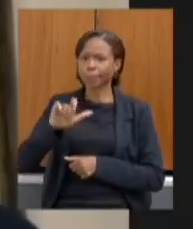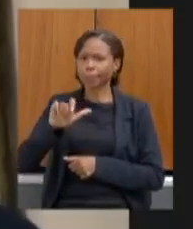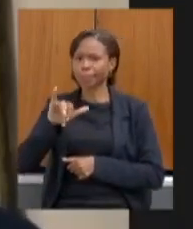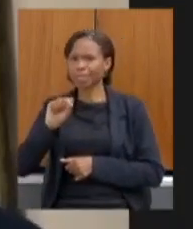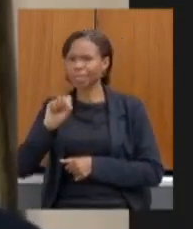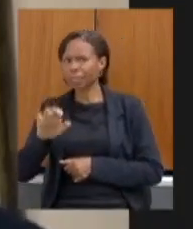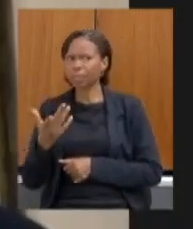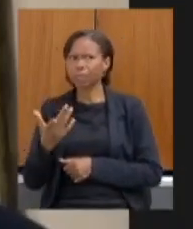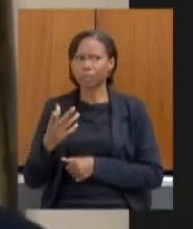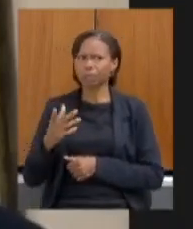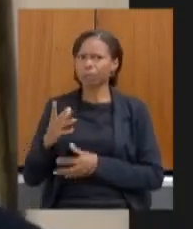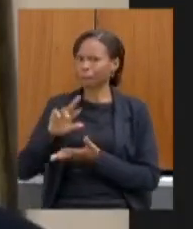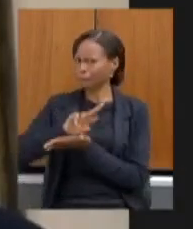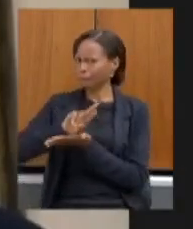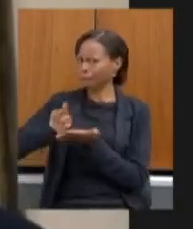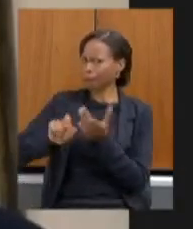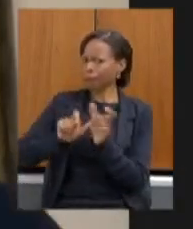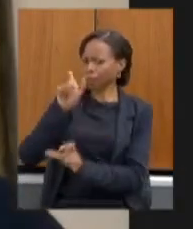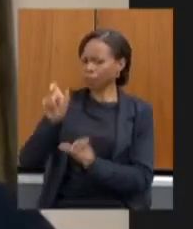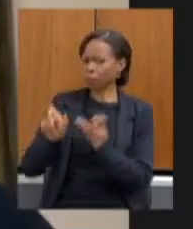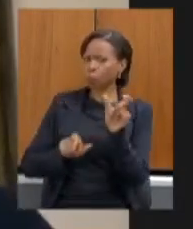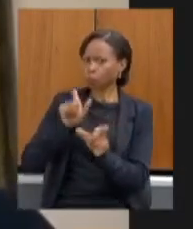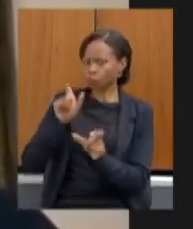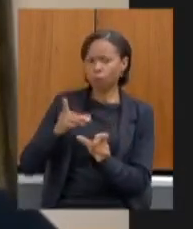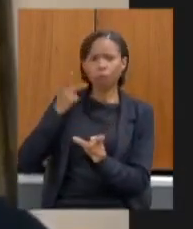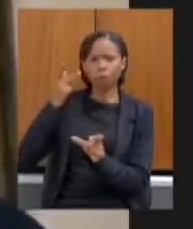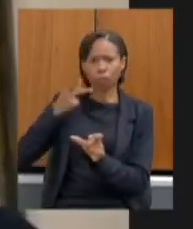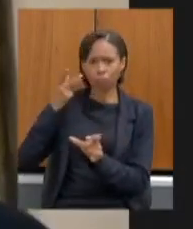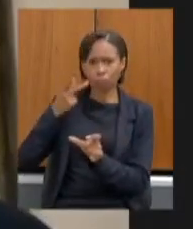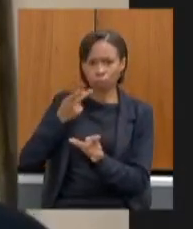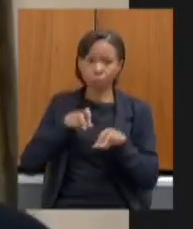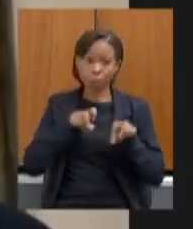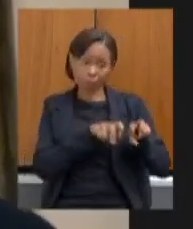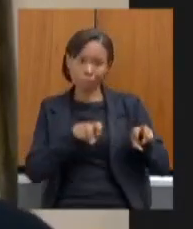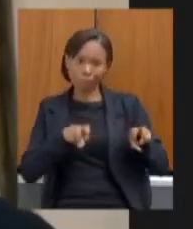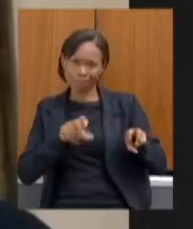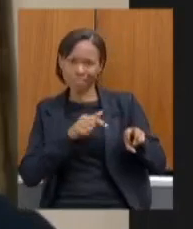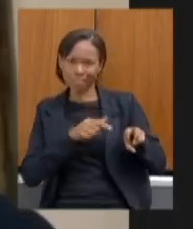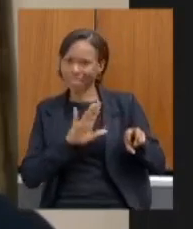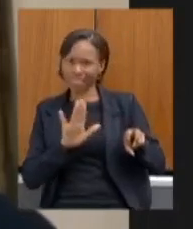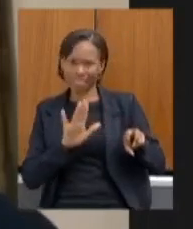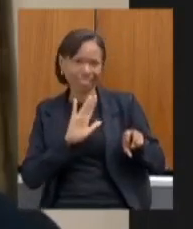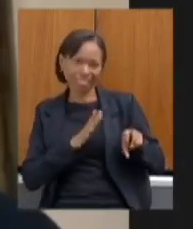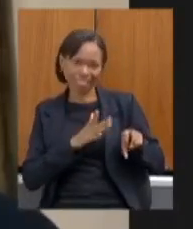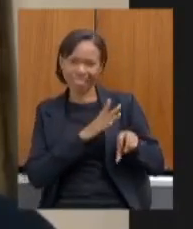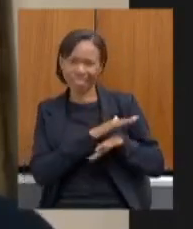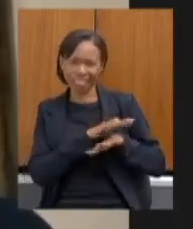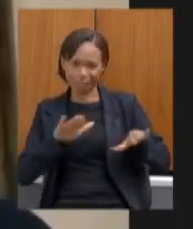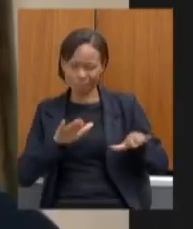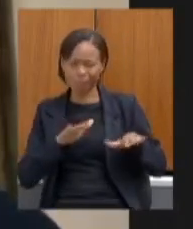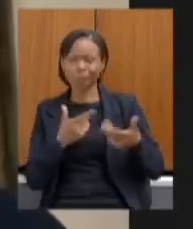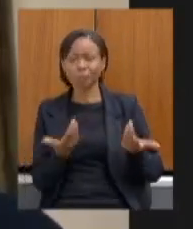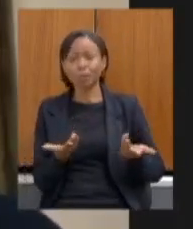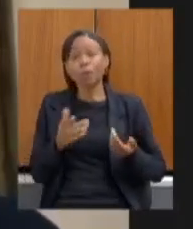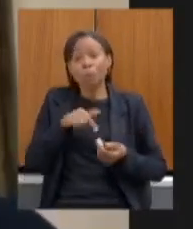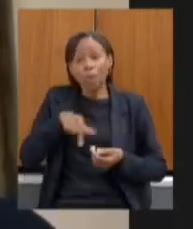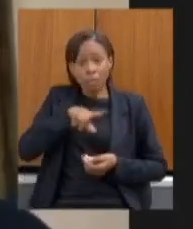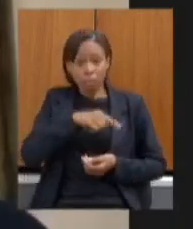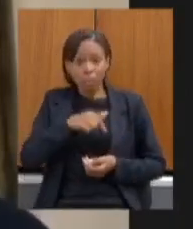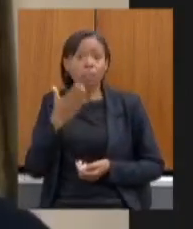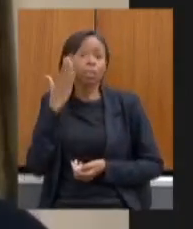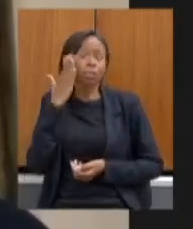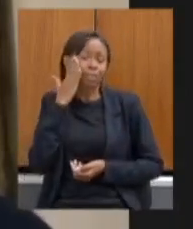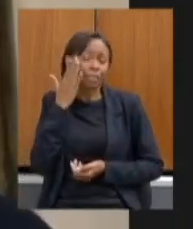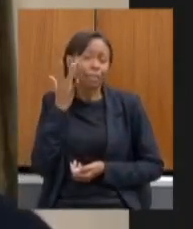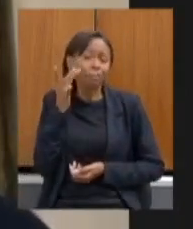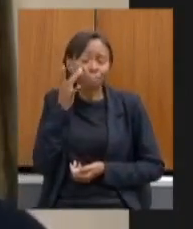vários que estão aí sentados, claro que não estão contaminados, já passaram pelo período, mas eles são testemunha do